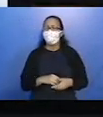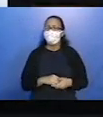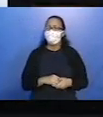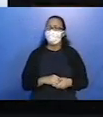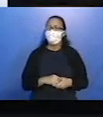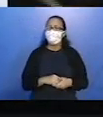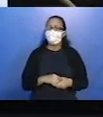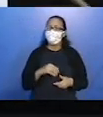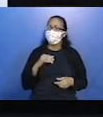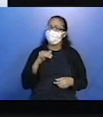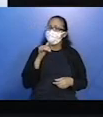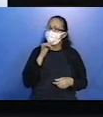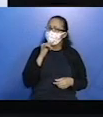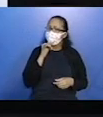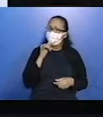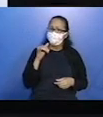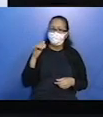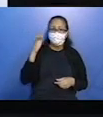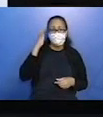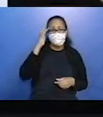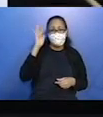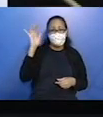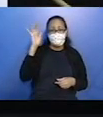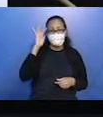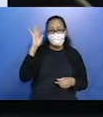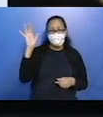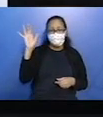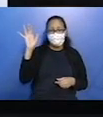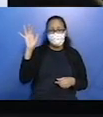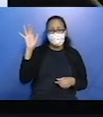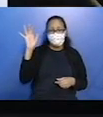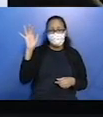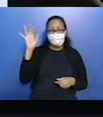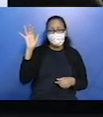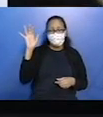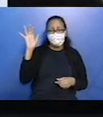sonhar, vocês acham que é ação ou estado?